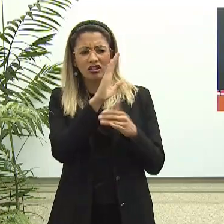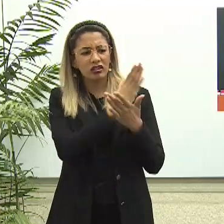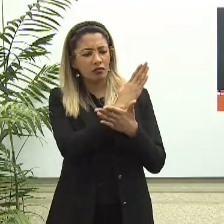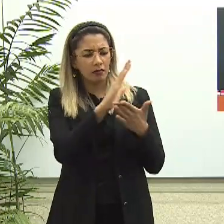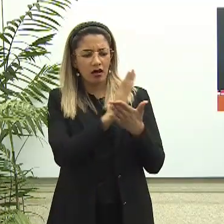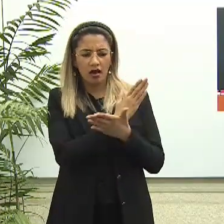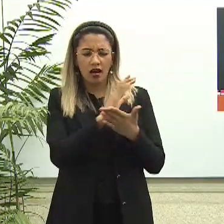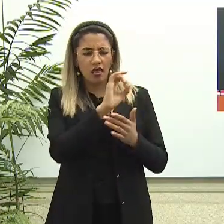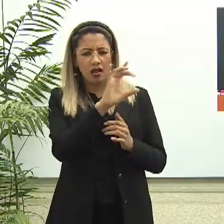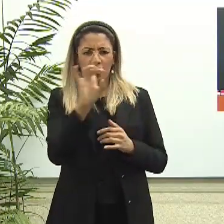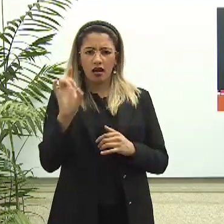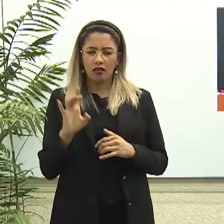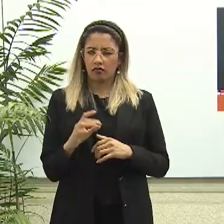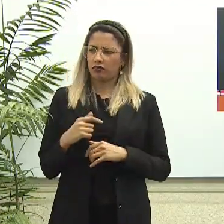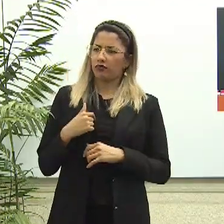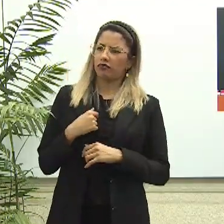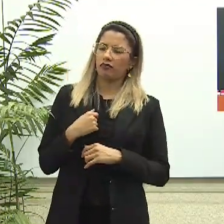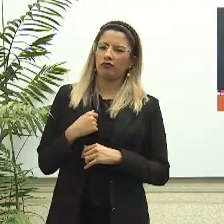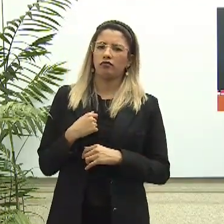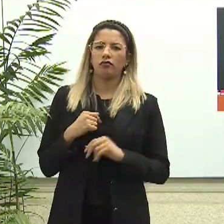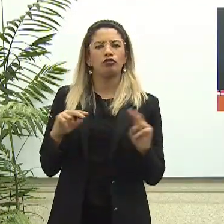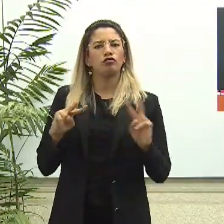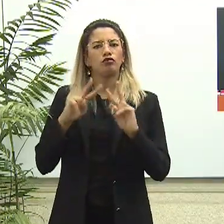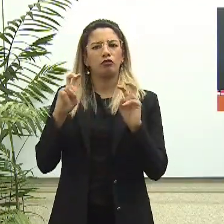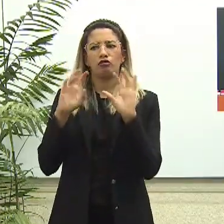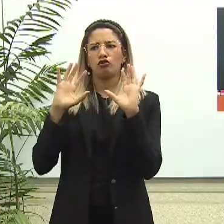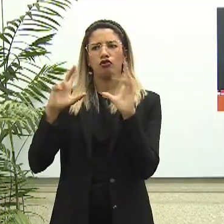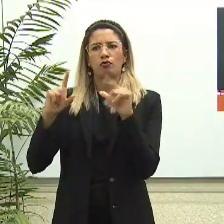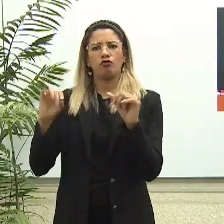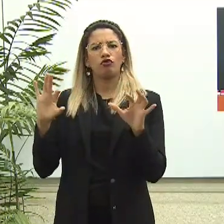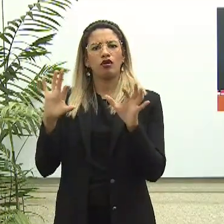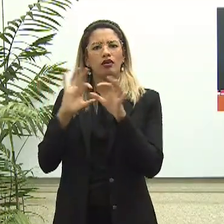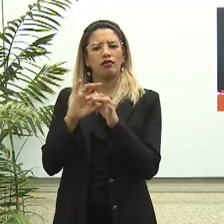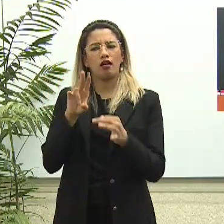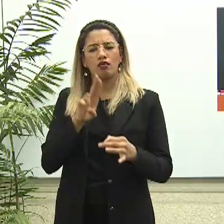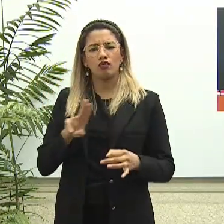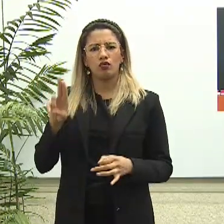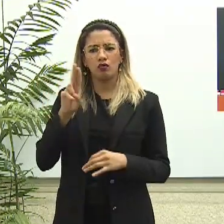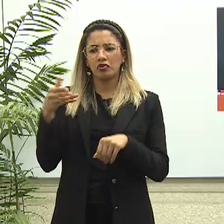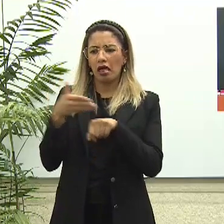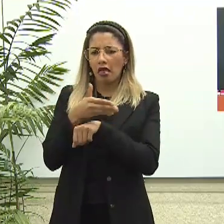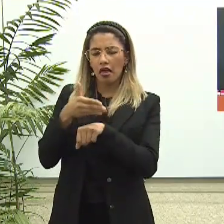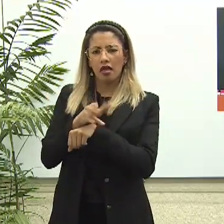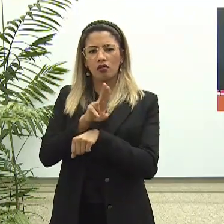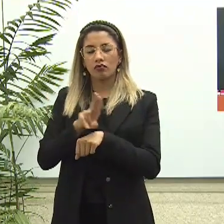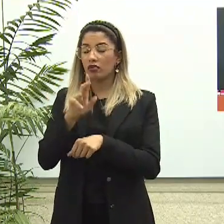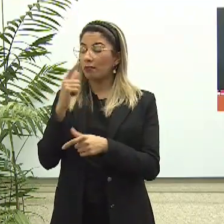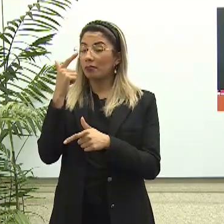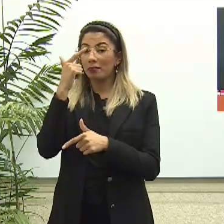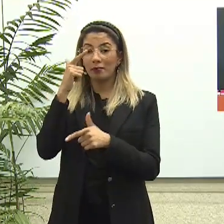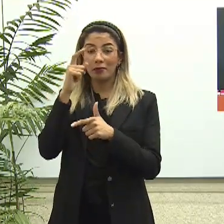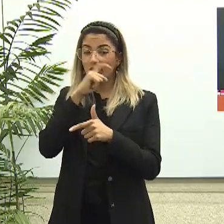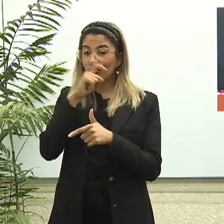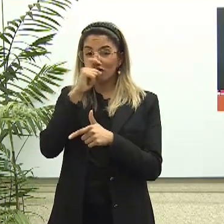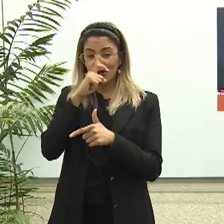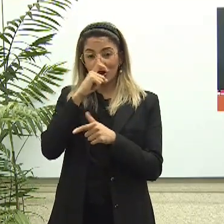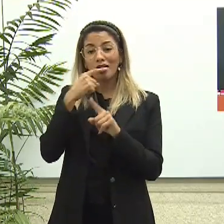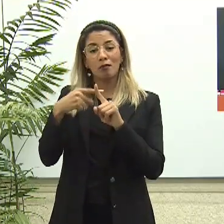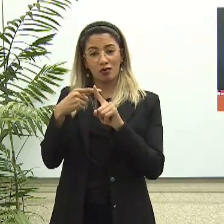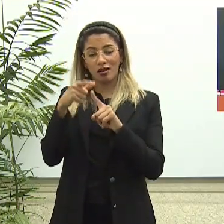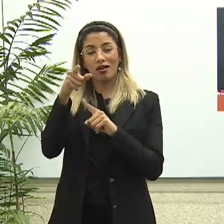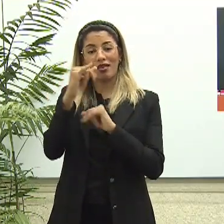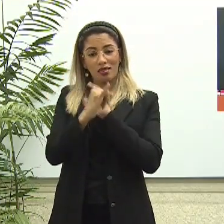que era uma ilusão aquilo quer dizer esse mito de que todo mundo tá conectado todo mundo entra em tudo não é um mito é uma ideologia é